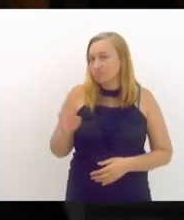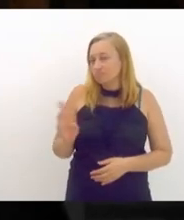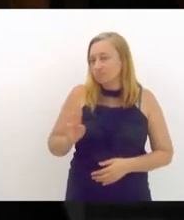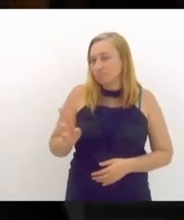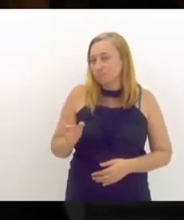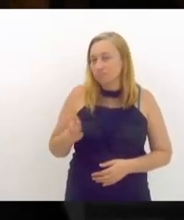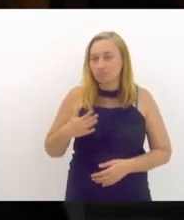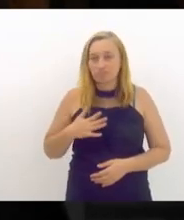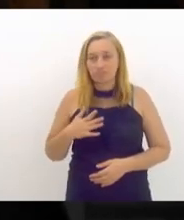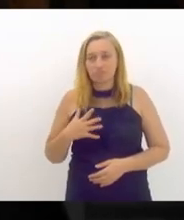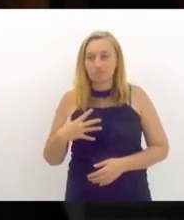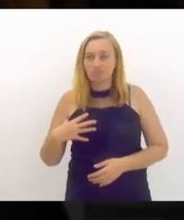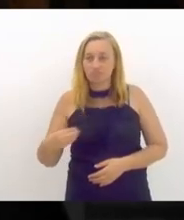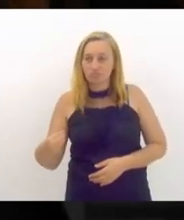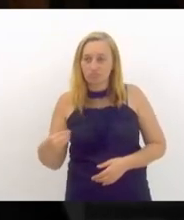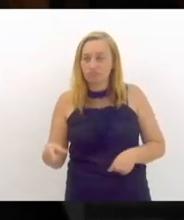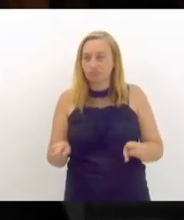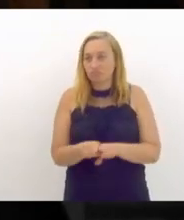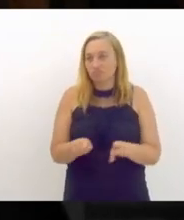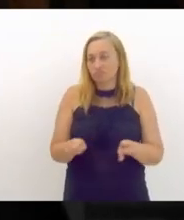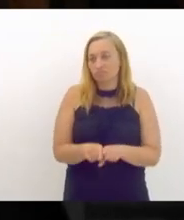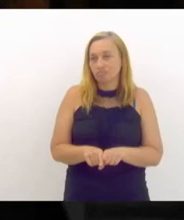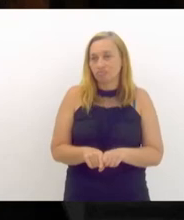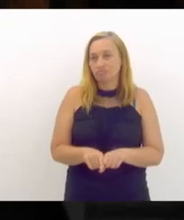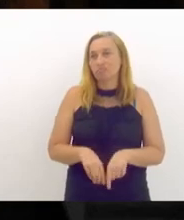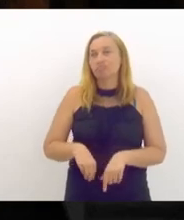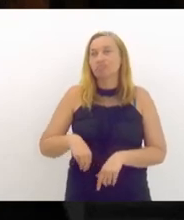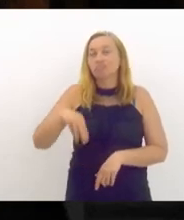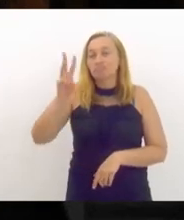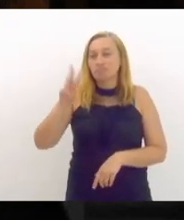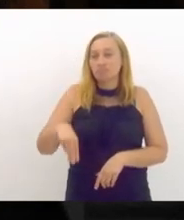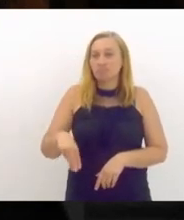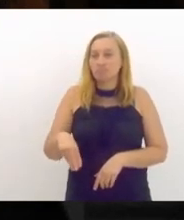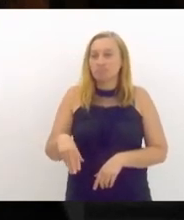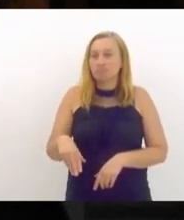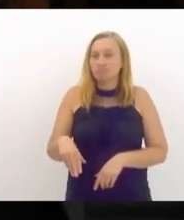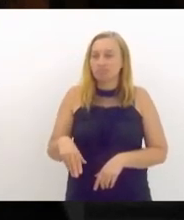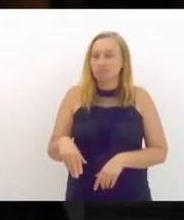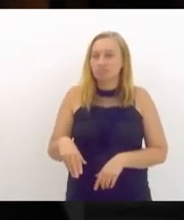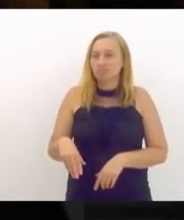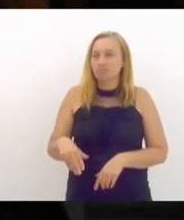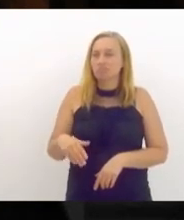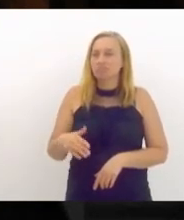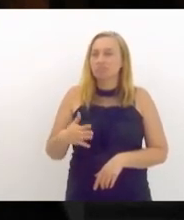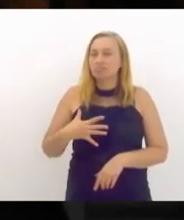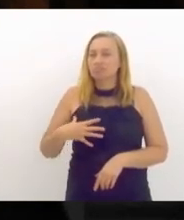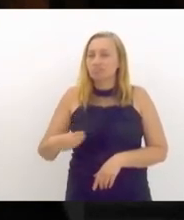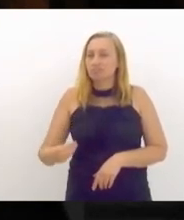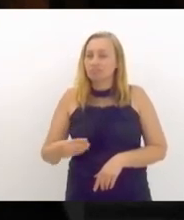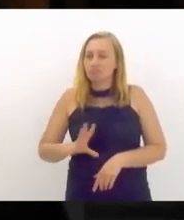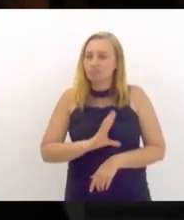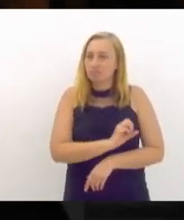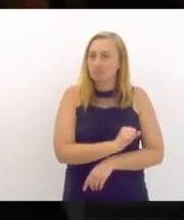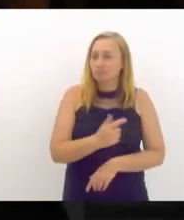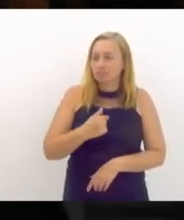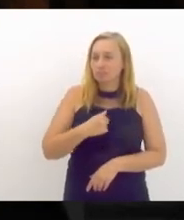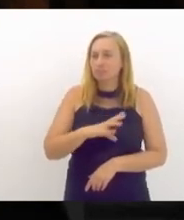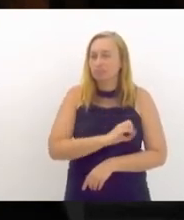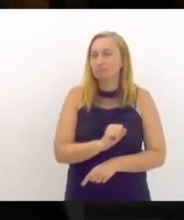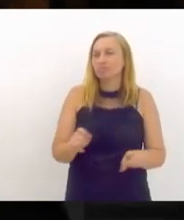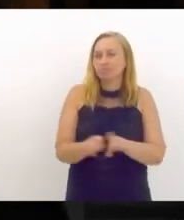do meu filho. Eu costumo dizer que quem meu filho beija é minha boca adoça, não é? E parece que